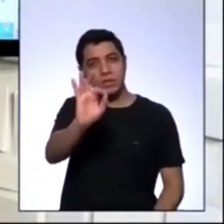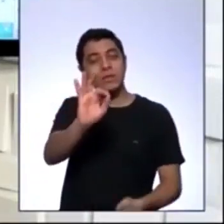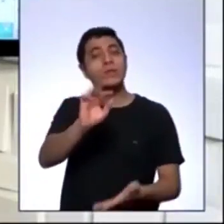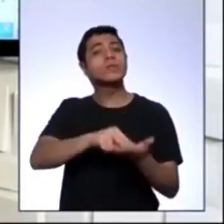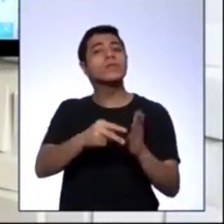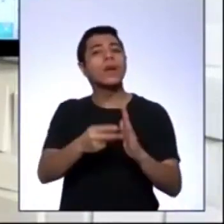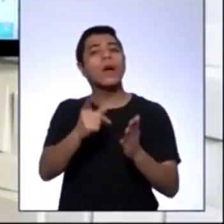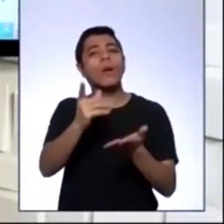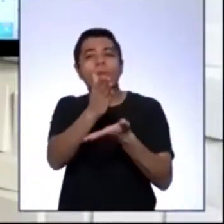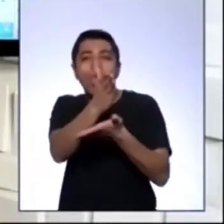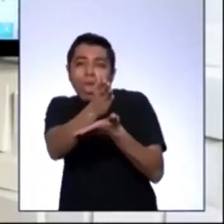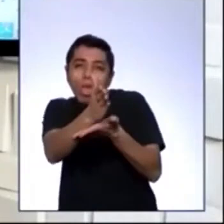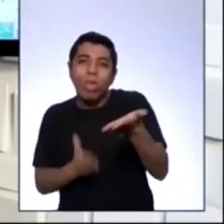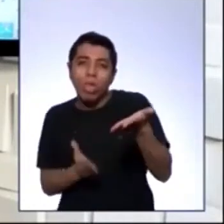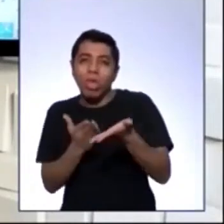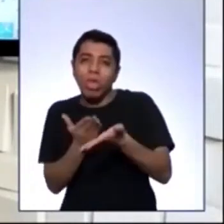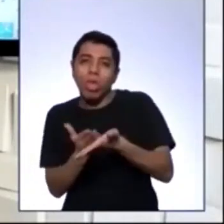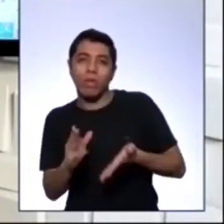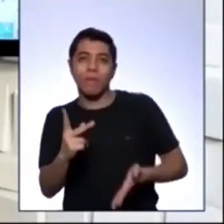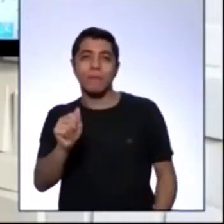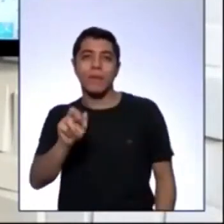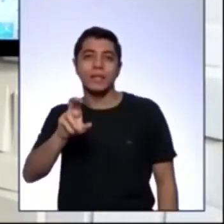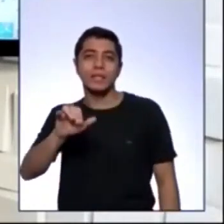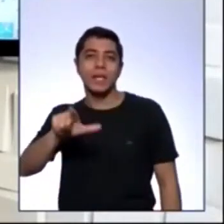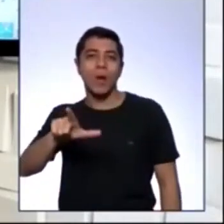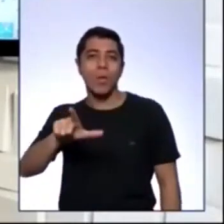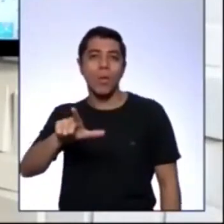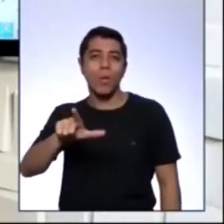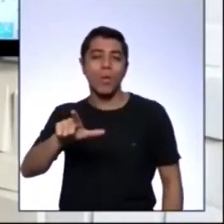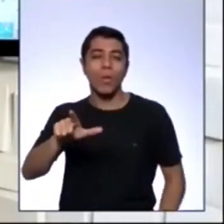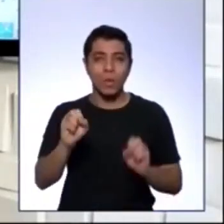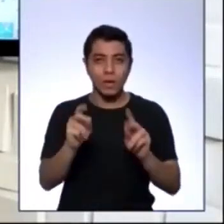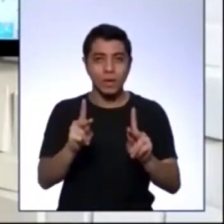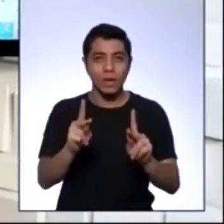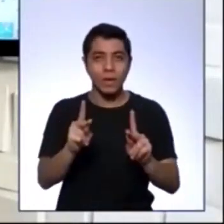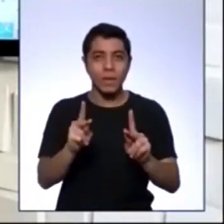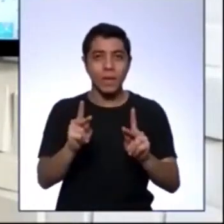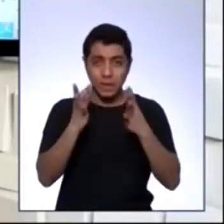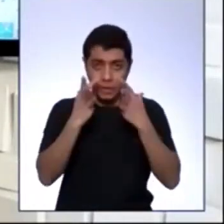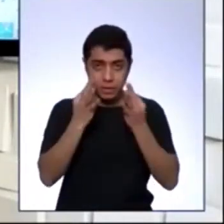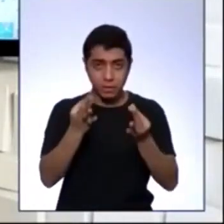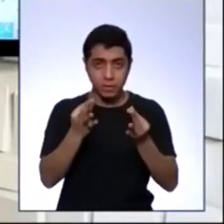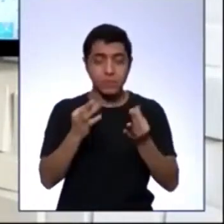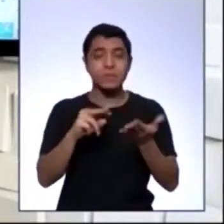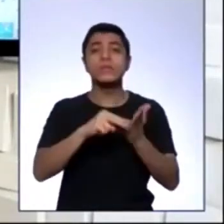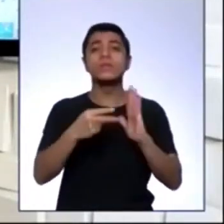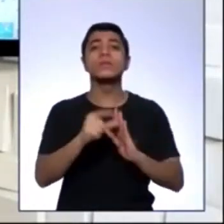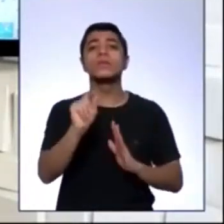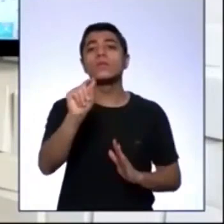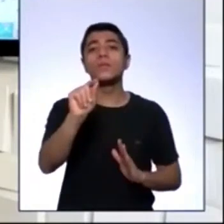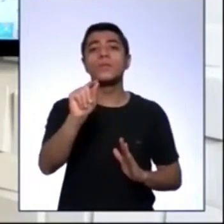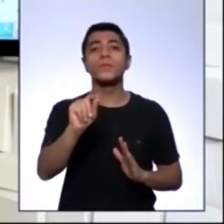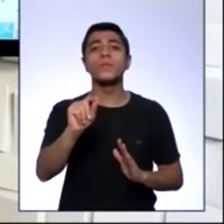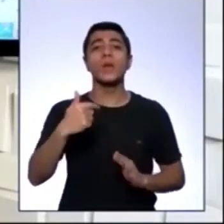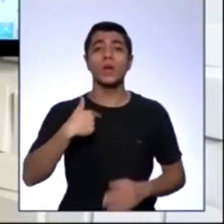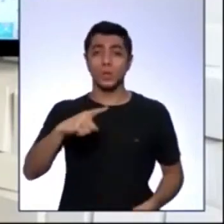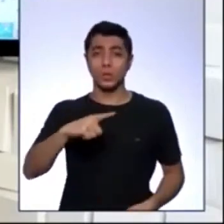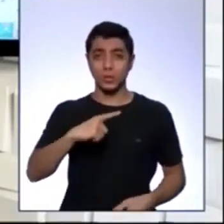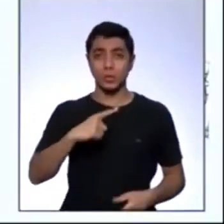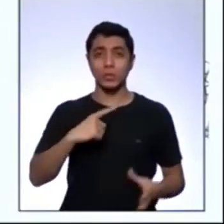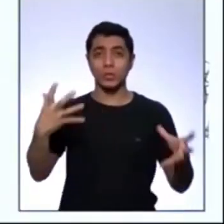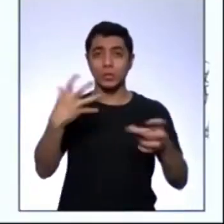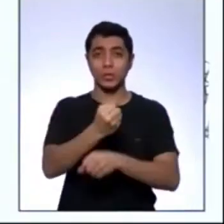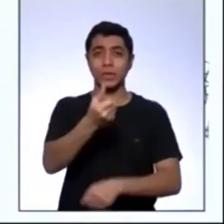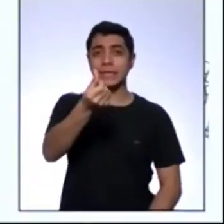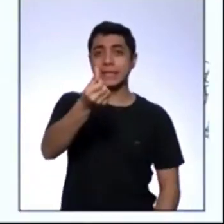total te dar parcial Ah tá então quer dizer que se eu pegar sessenta por